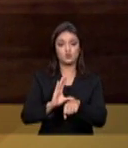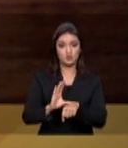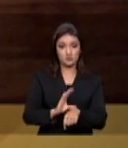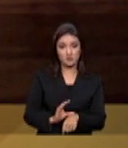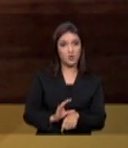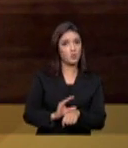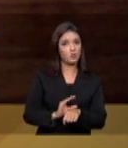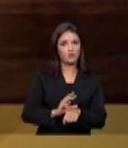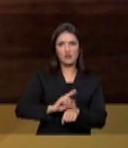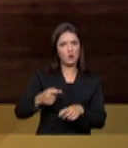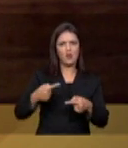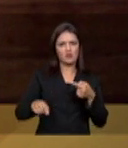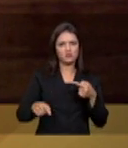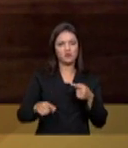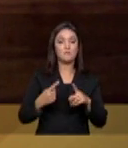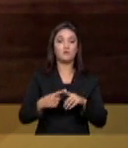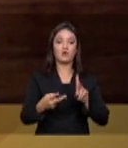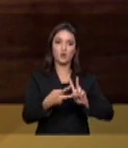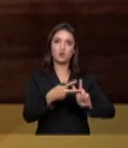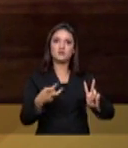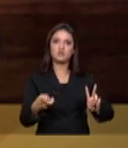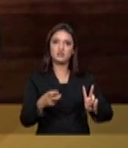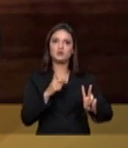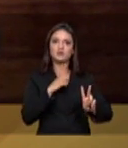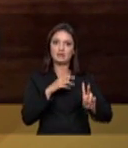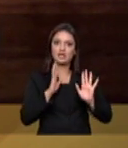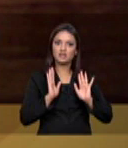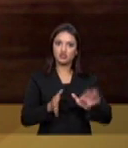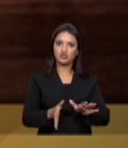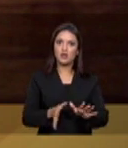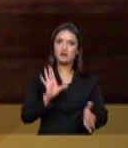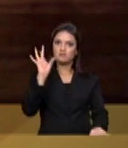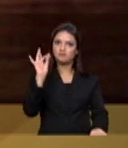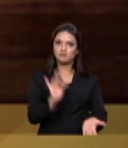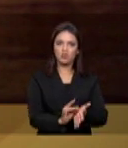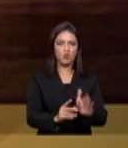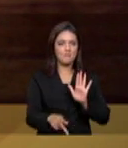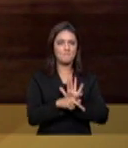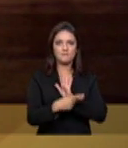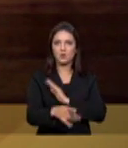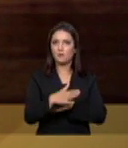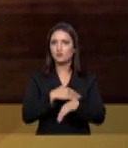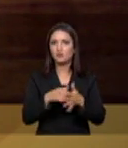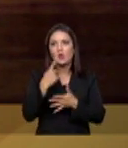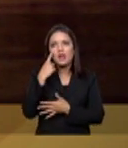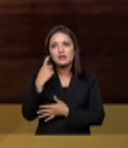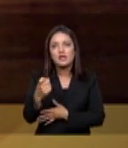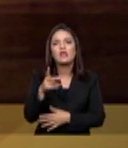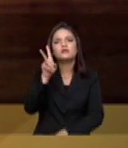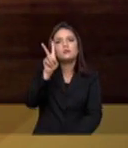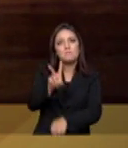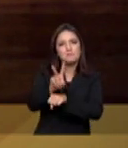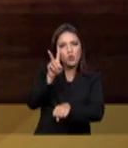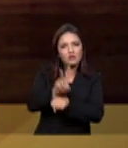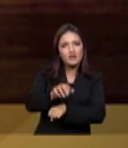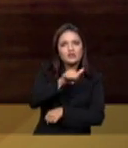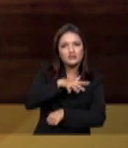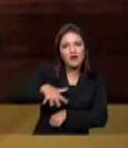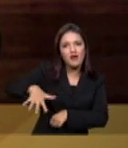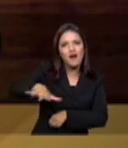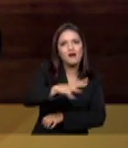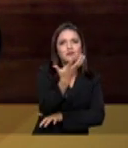os vídeos de tem em toda a diferença na proteção de sandálias